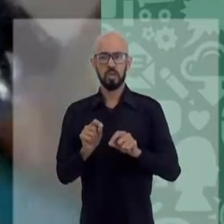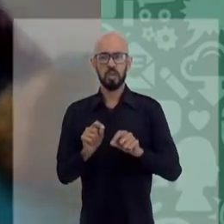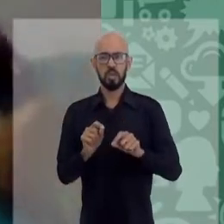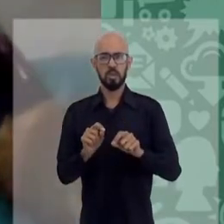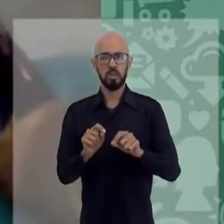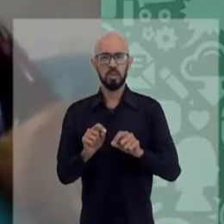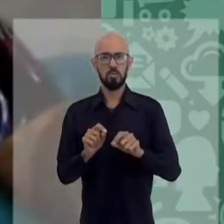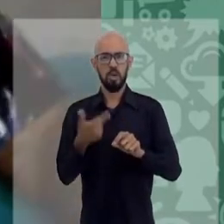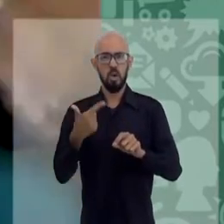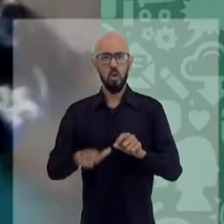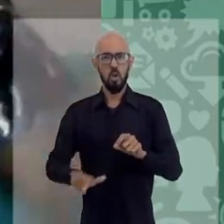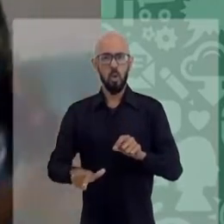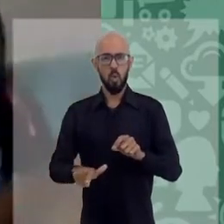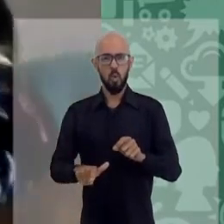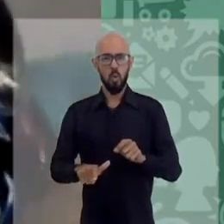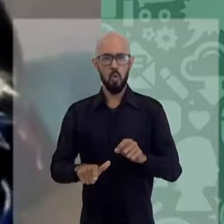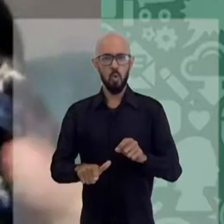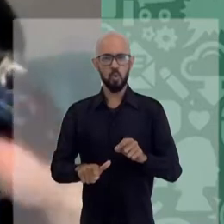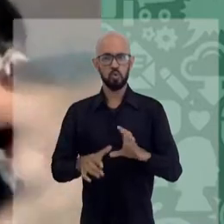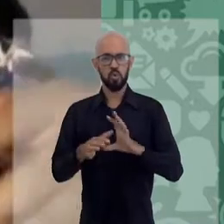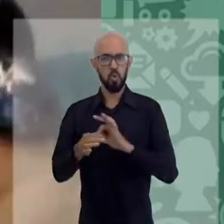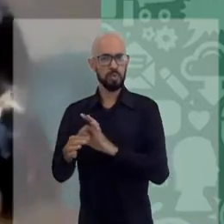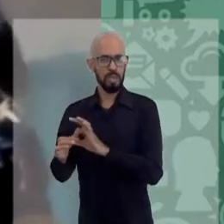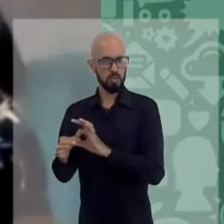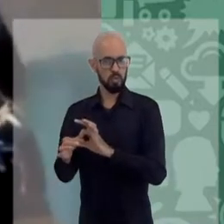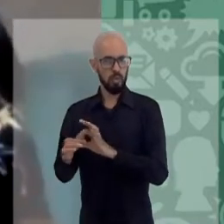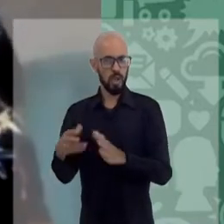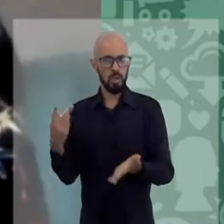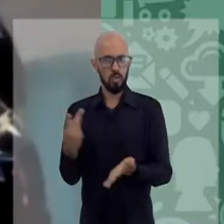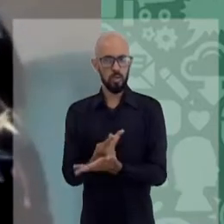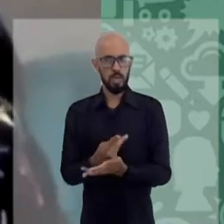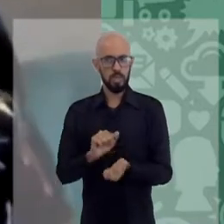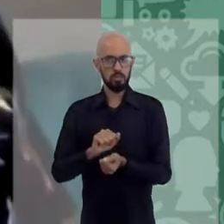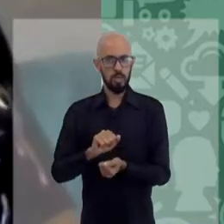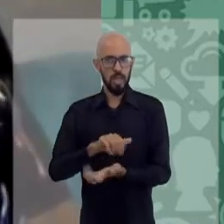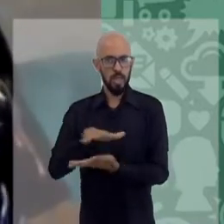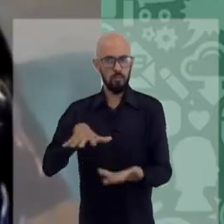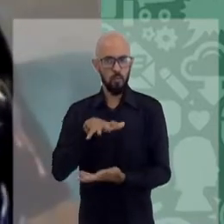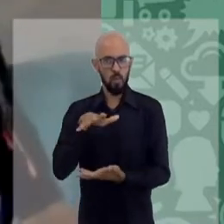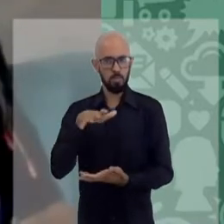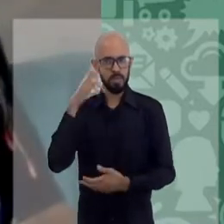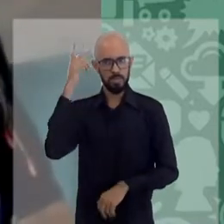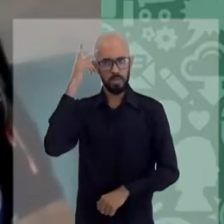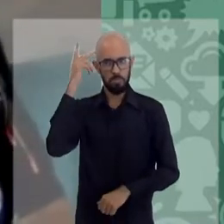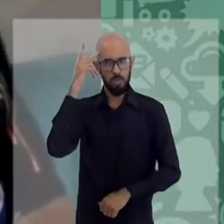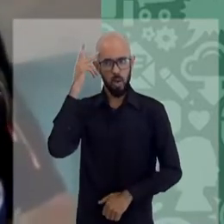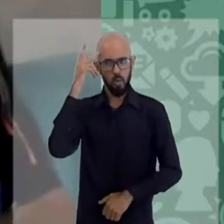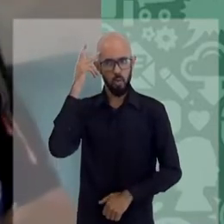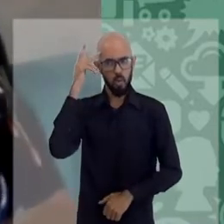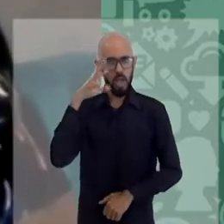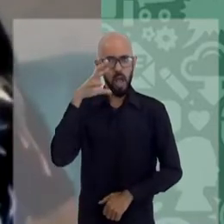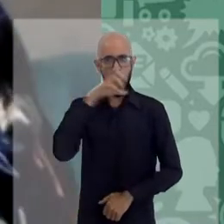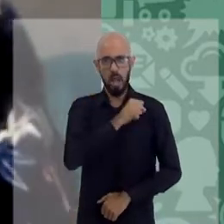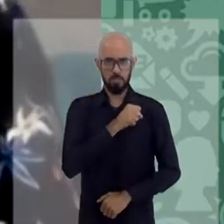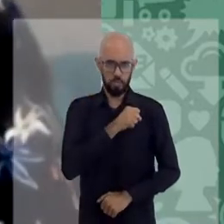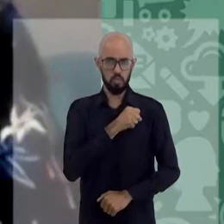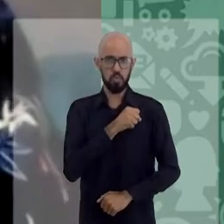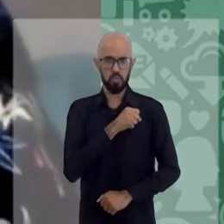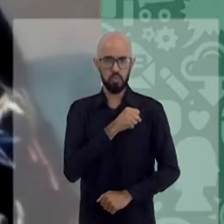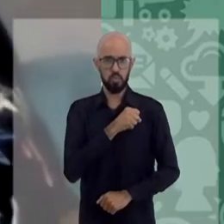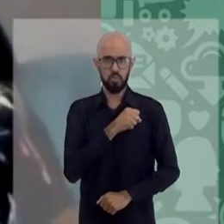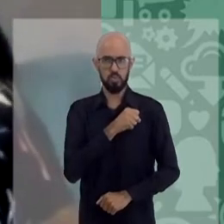a gente é confrontado com uma outra realidade. Acontece a movimentação aqui da reforma no estado de São Paulo,